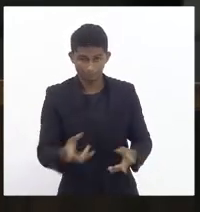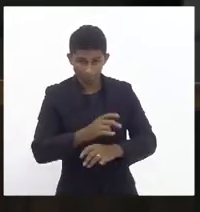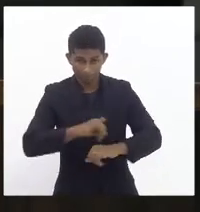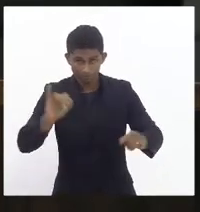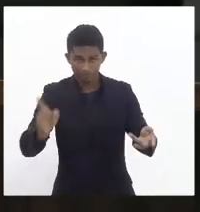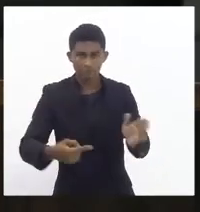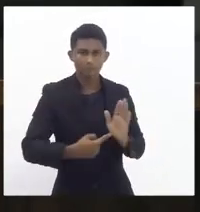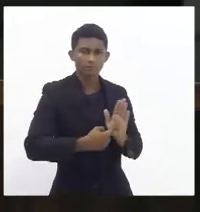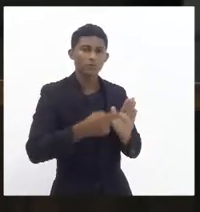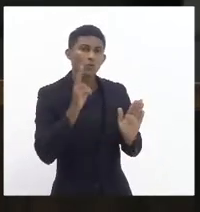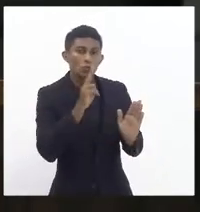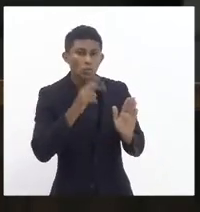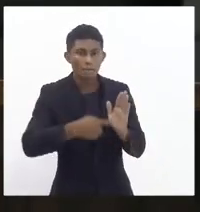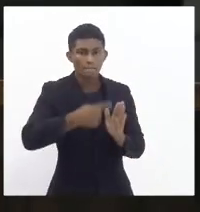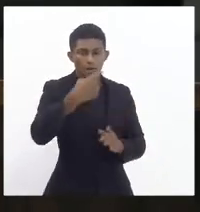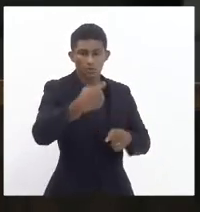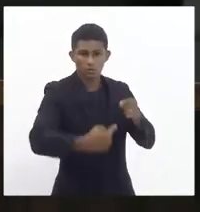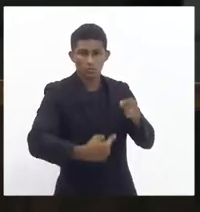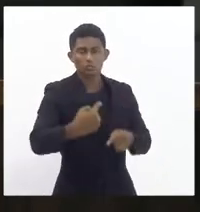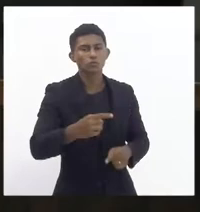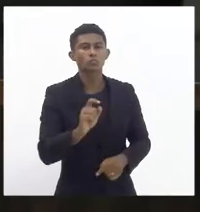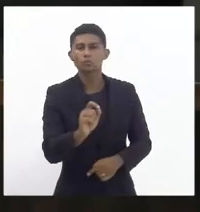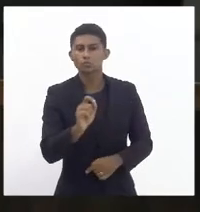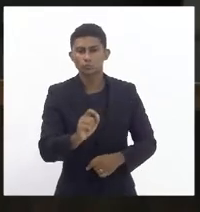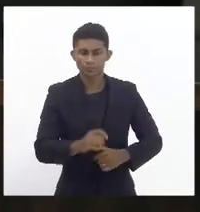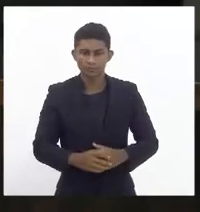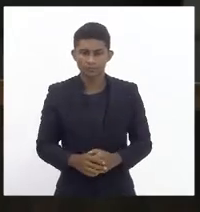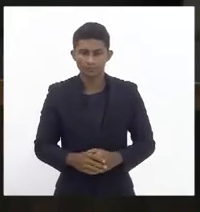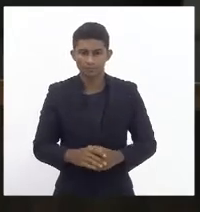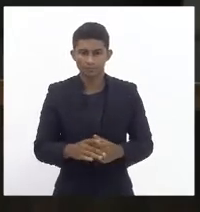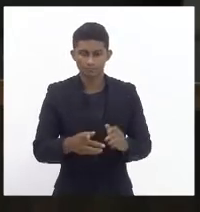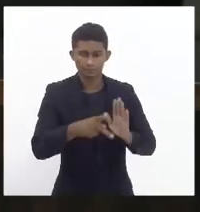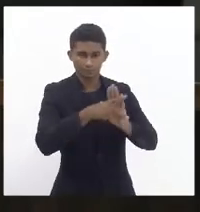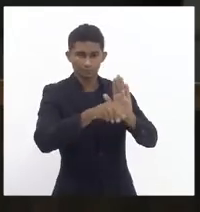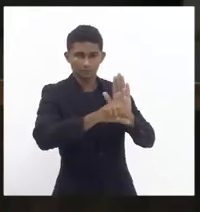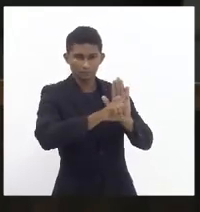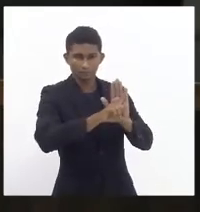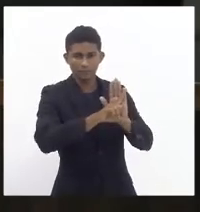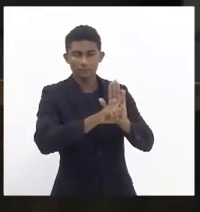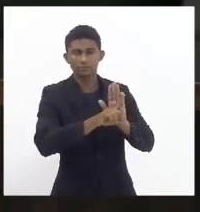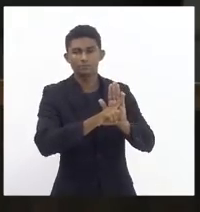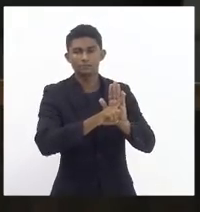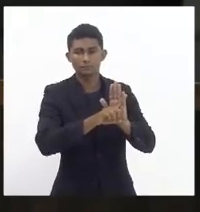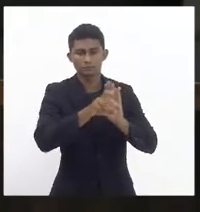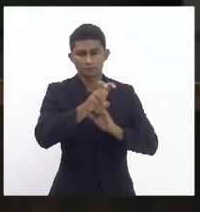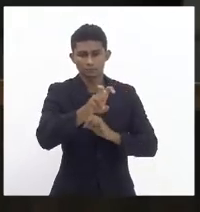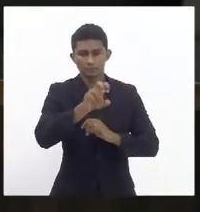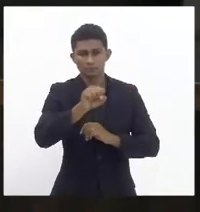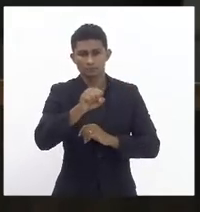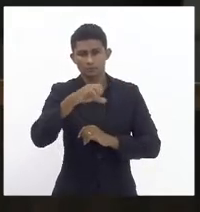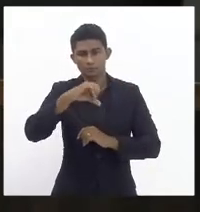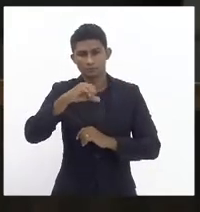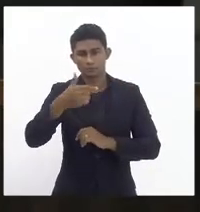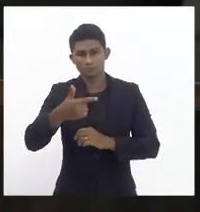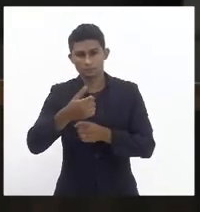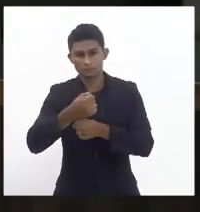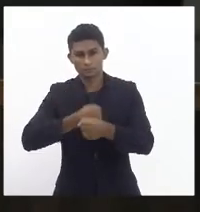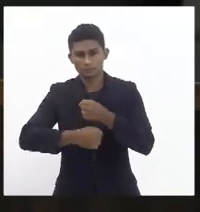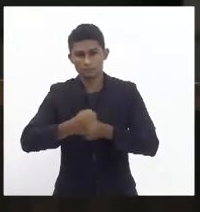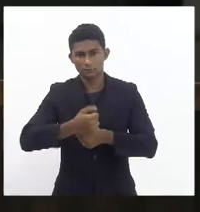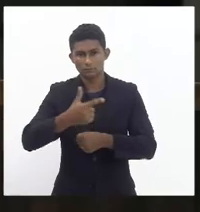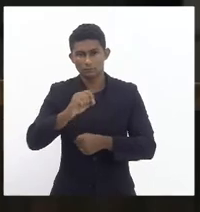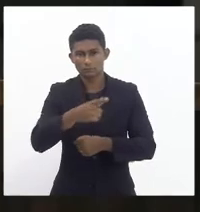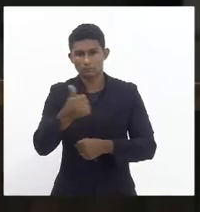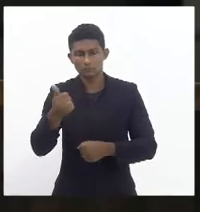em discussão única o projeto de lei nº 51/92 de 21 de autoria